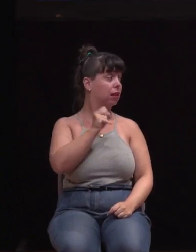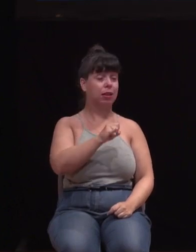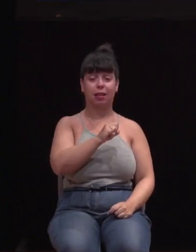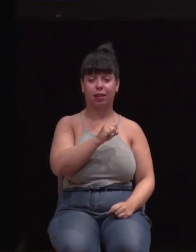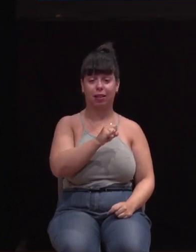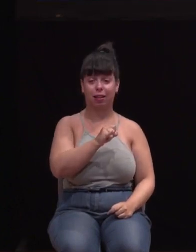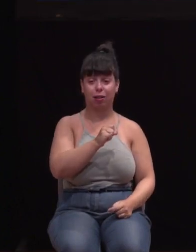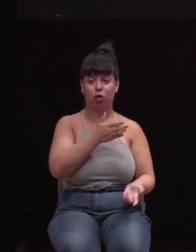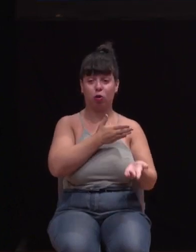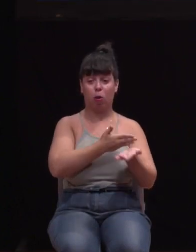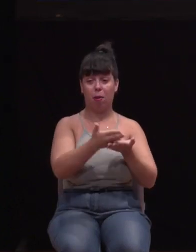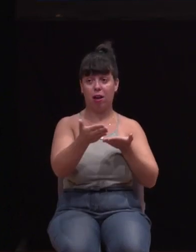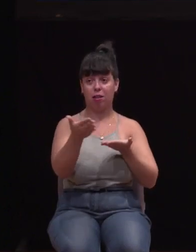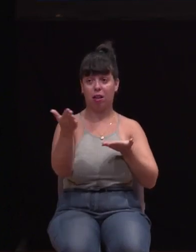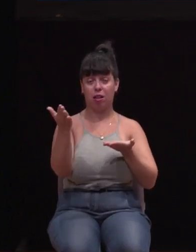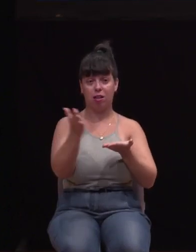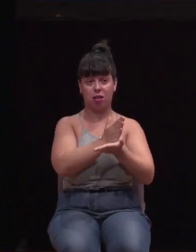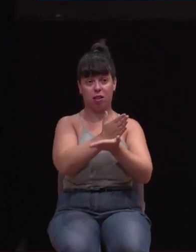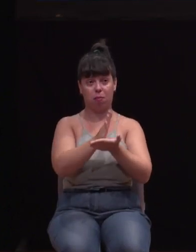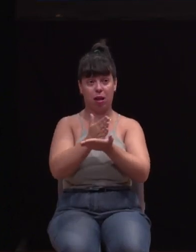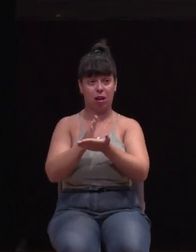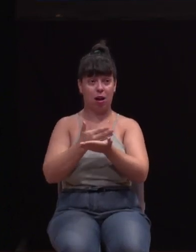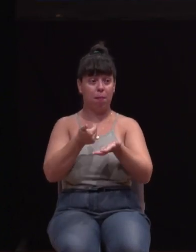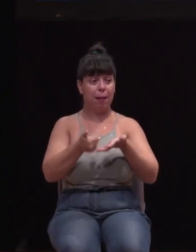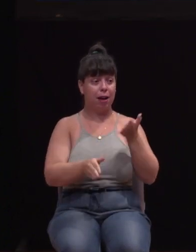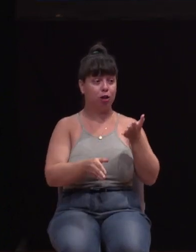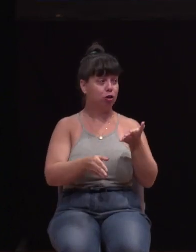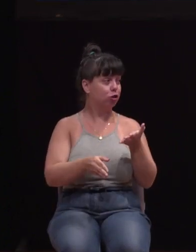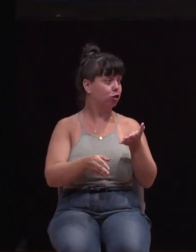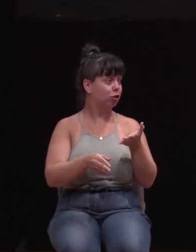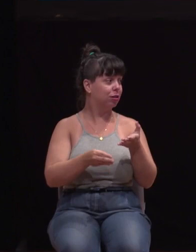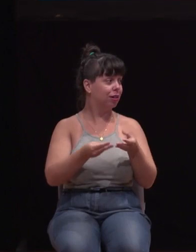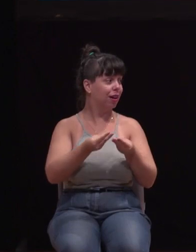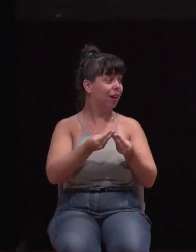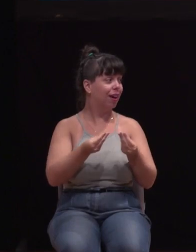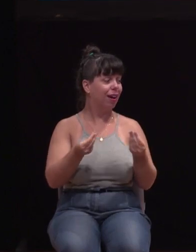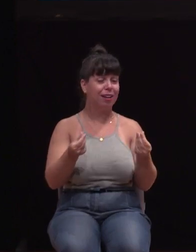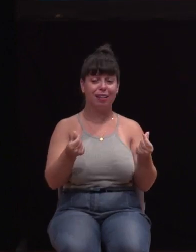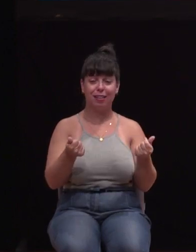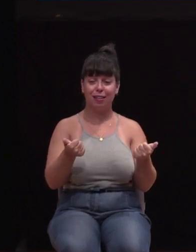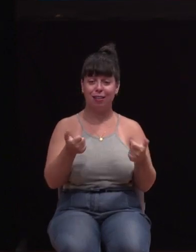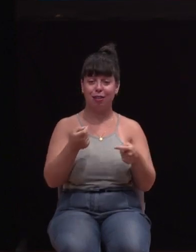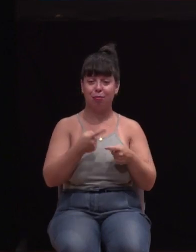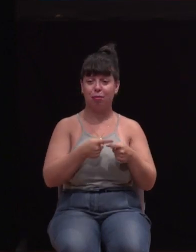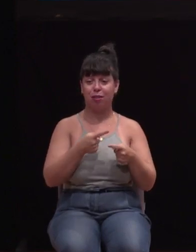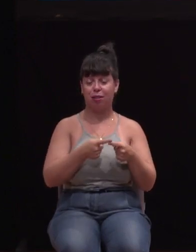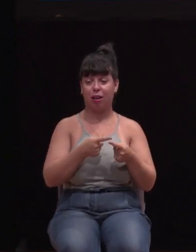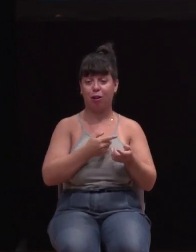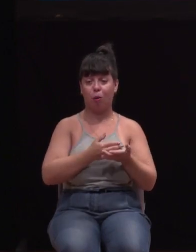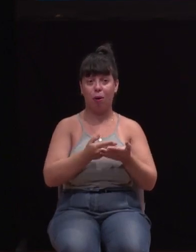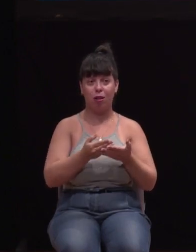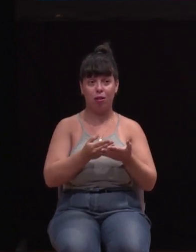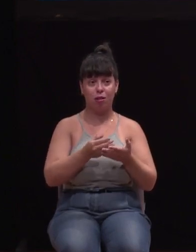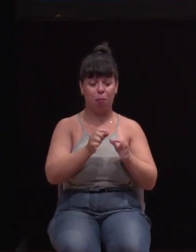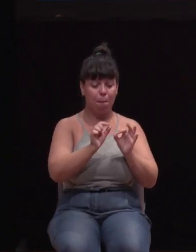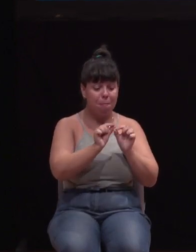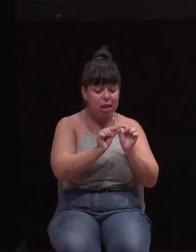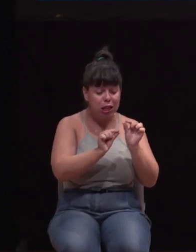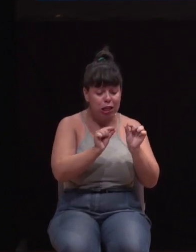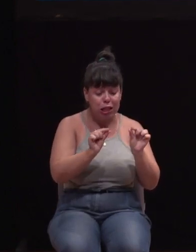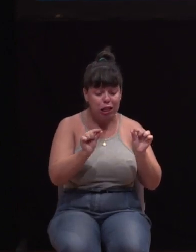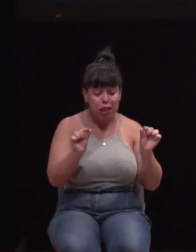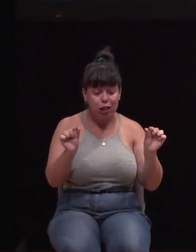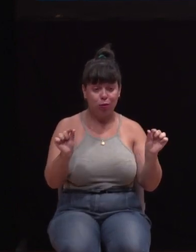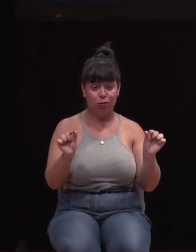separar muito, perde a essência, sabe? Porque a gente começa a ser partículas e não uma